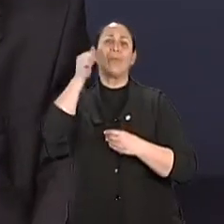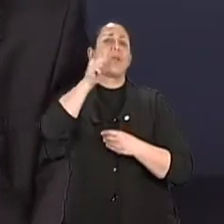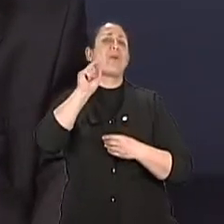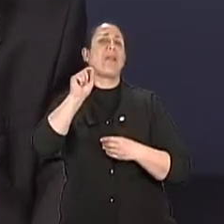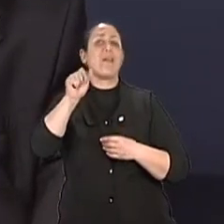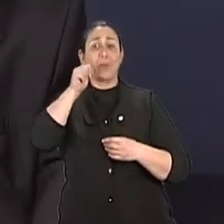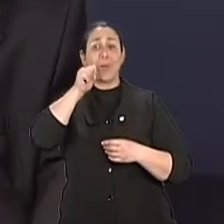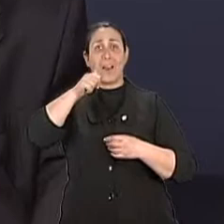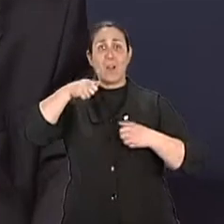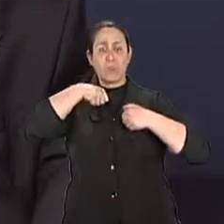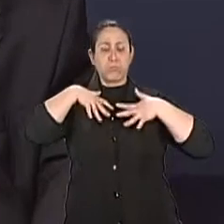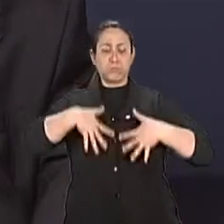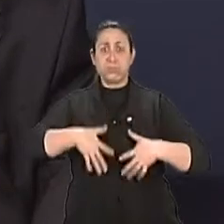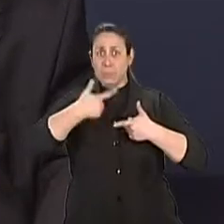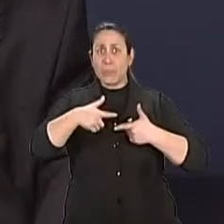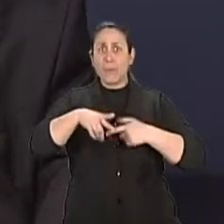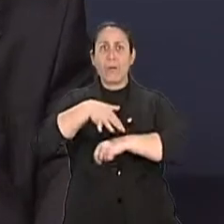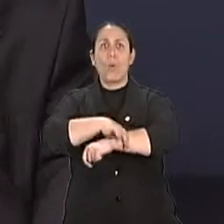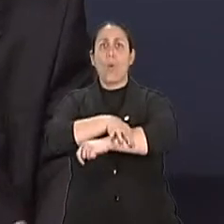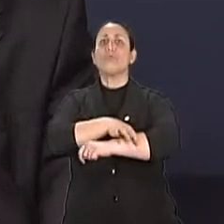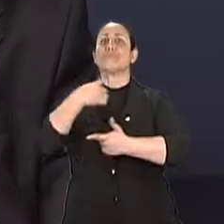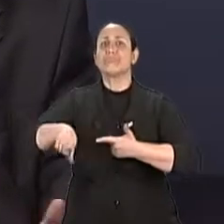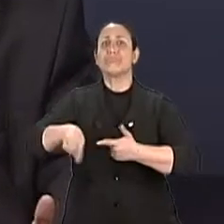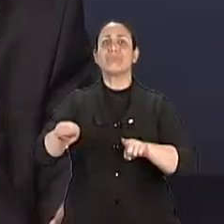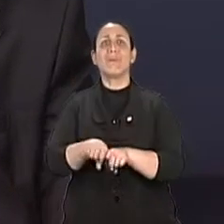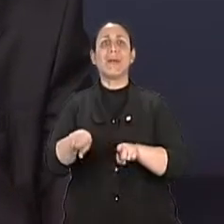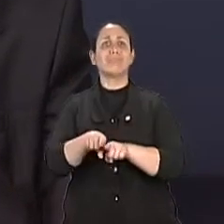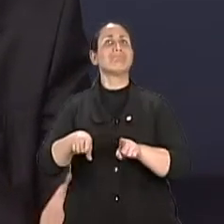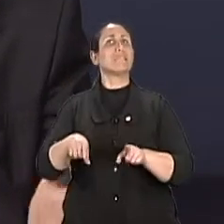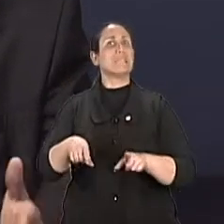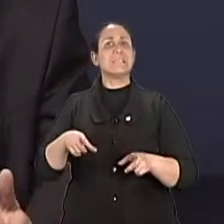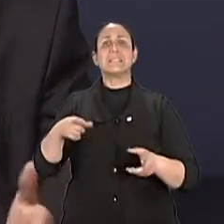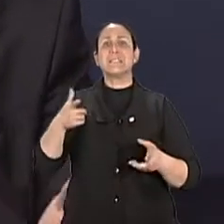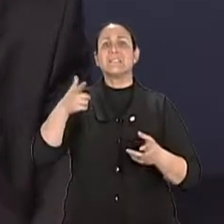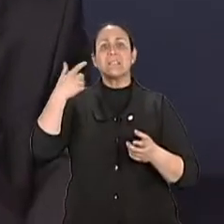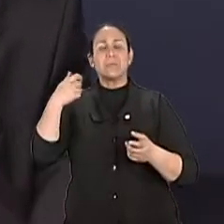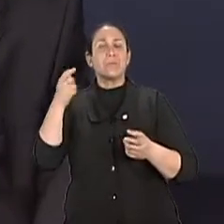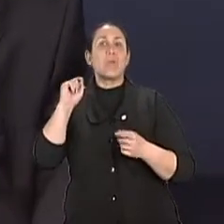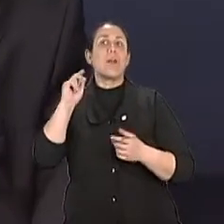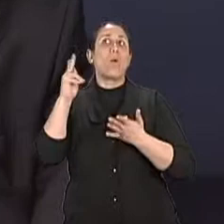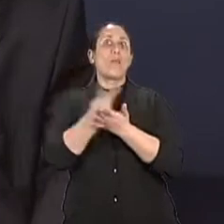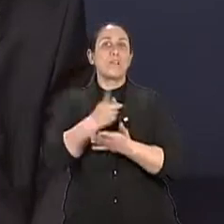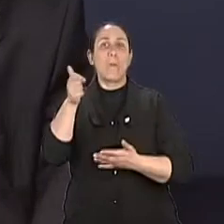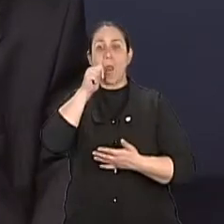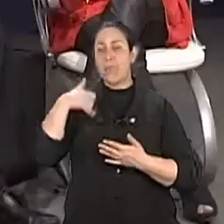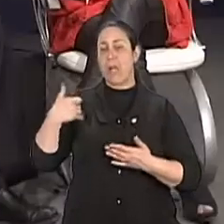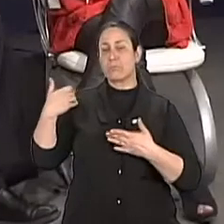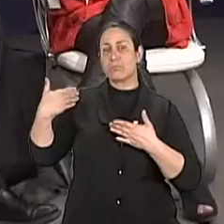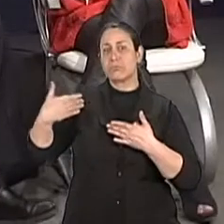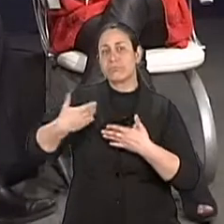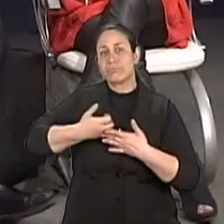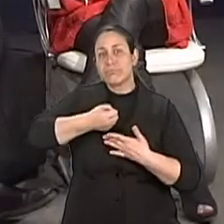óssea muito importante. Ah, ok. Também lembrando do que elas tinham de estoque, né, até essa idade. O que